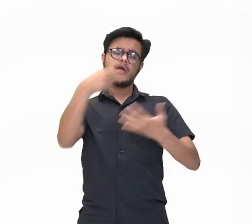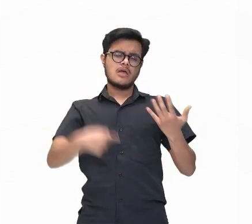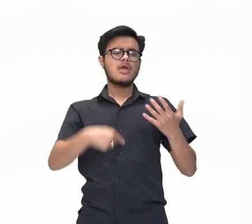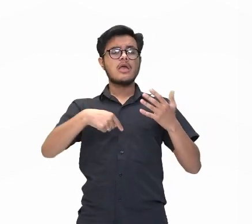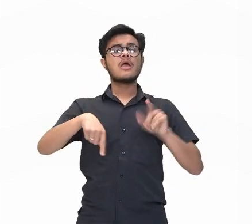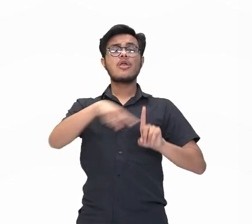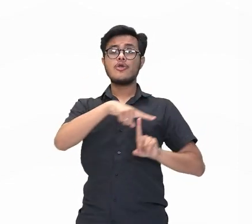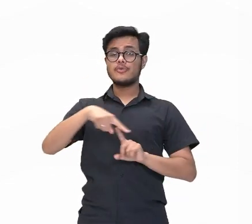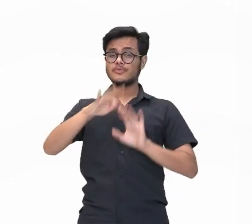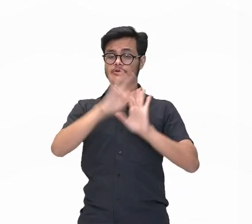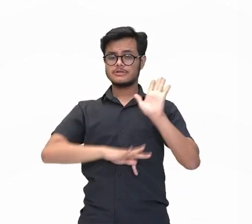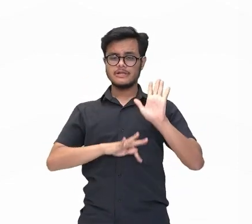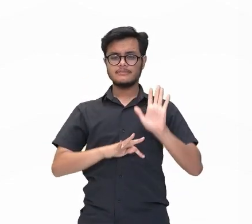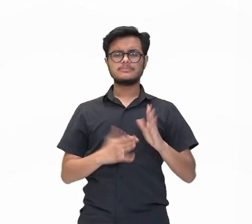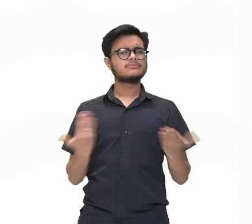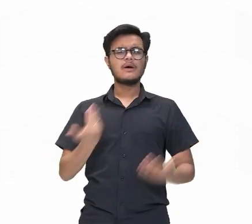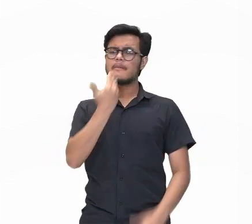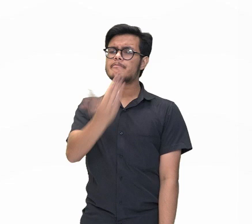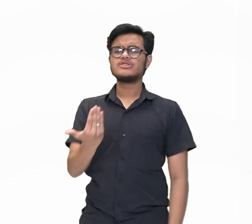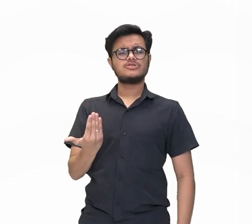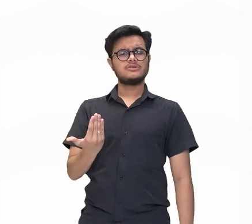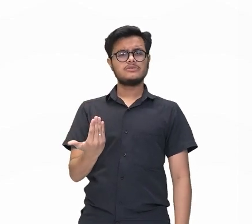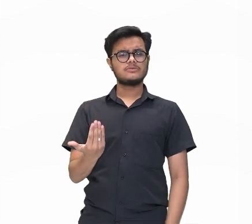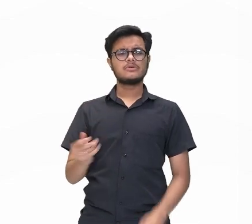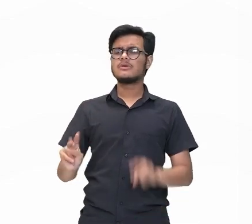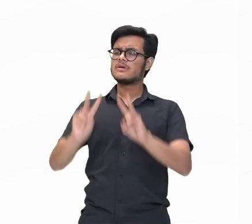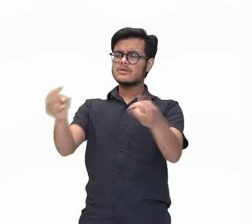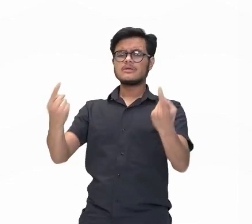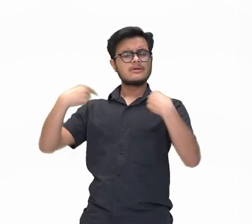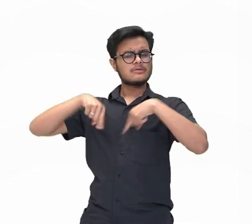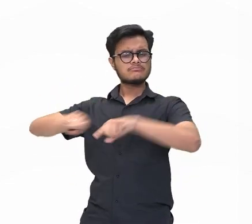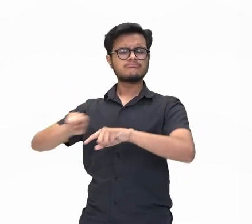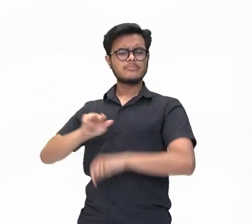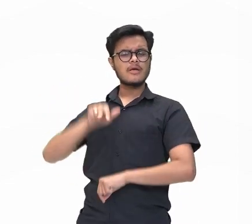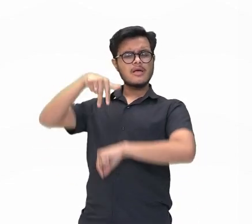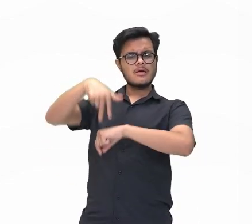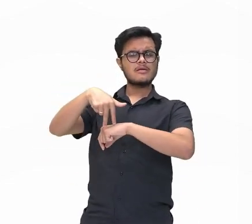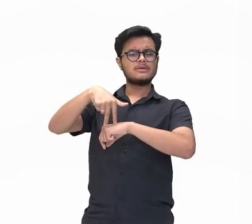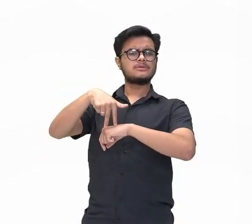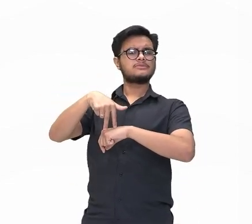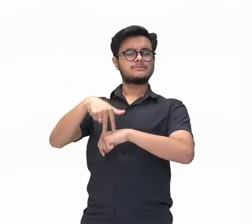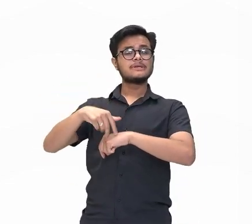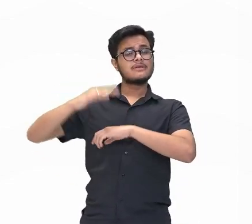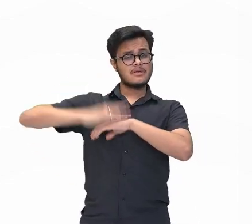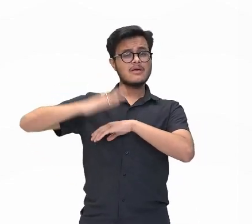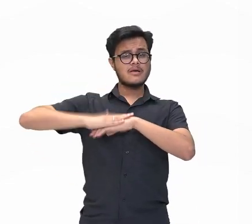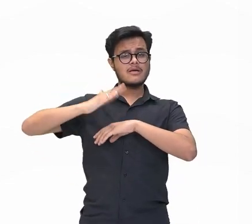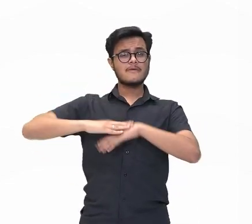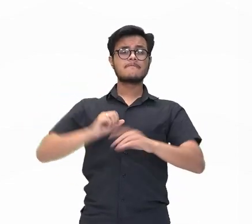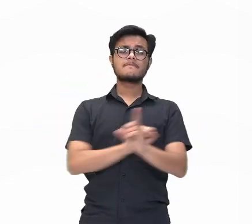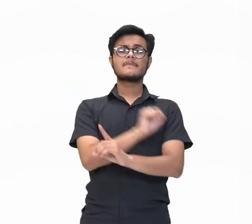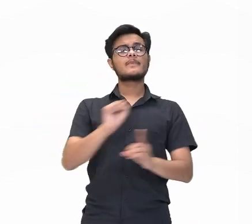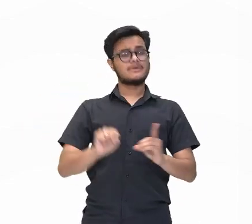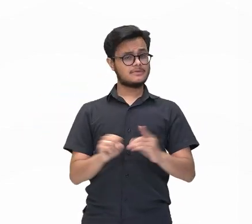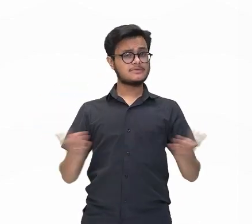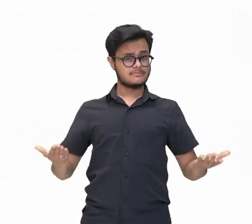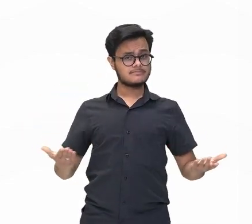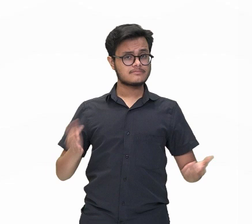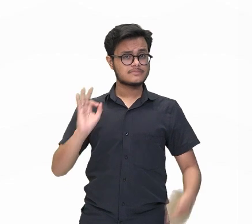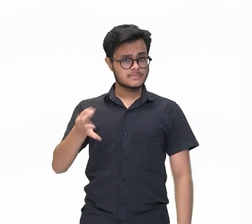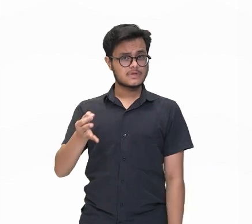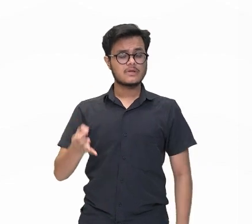exige ou cobra, você está sendo protagonista na sociedade. O que o senhor quer dizer com isso,